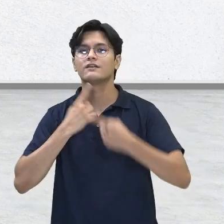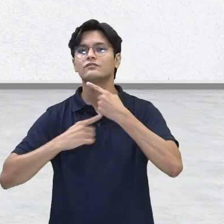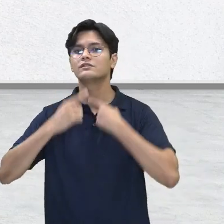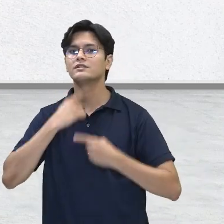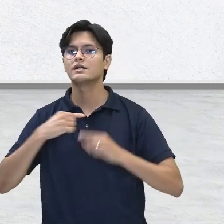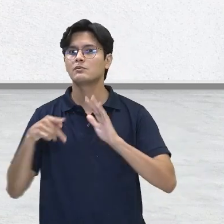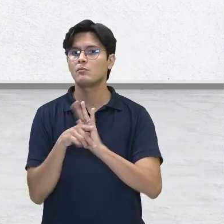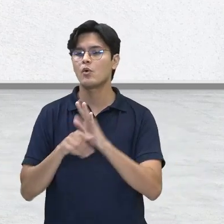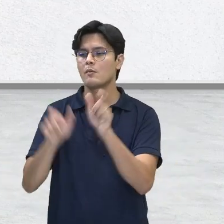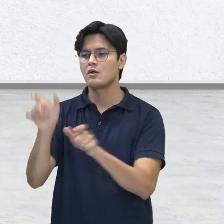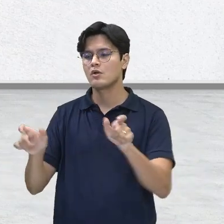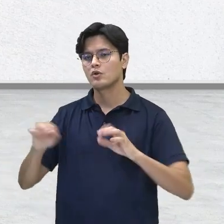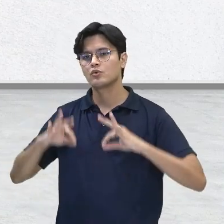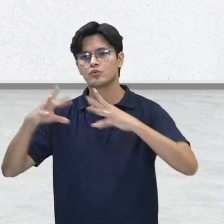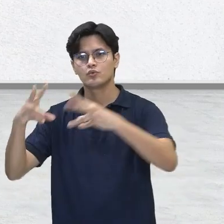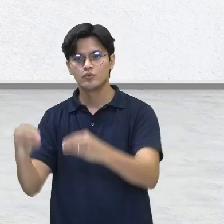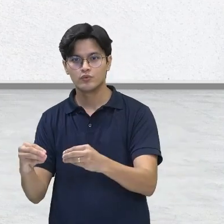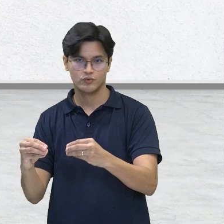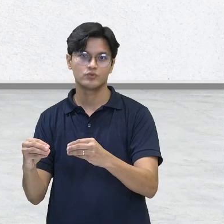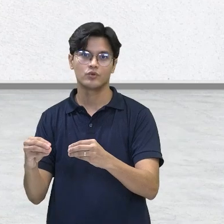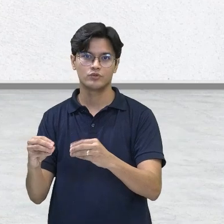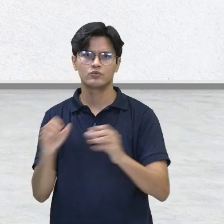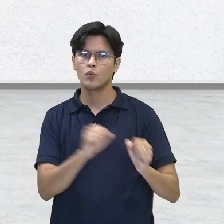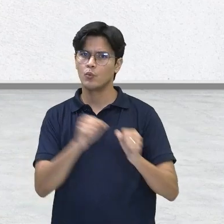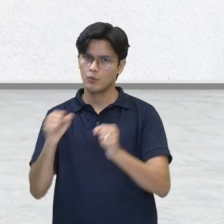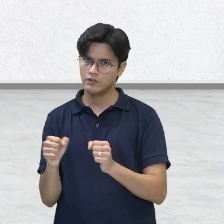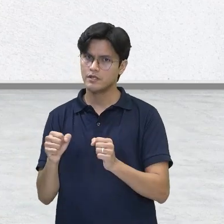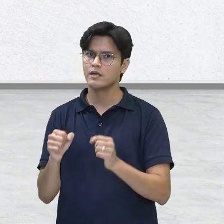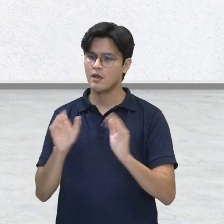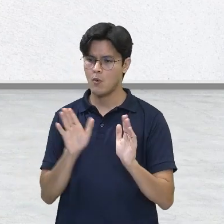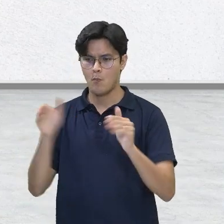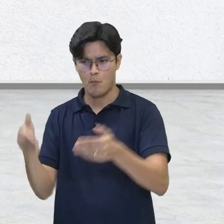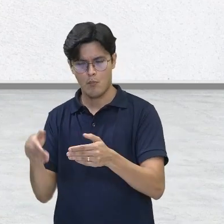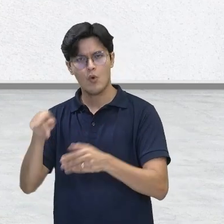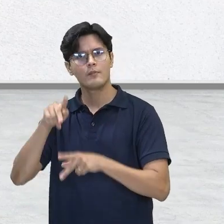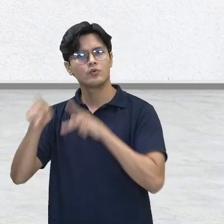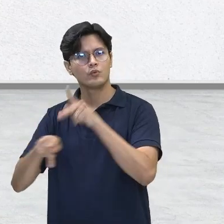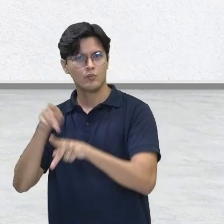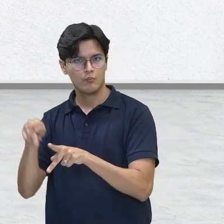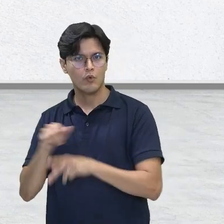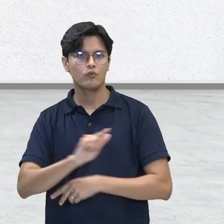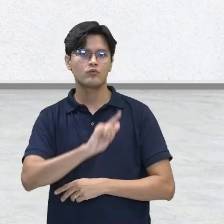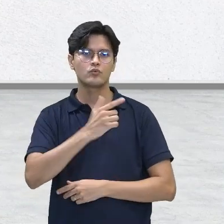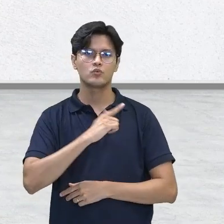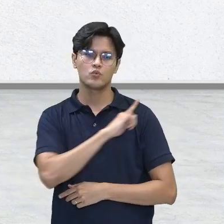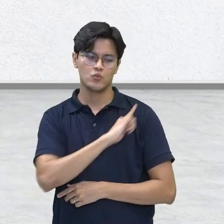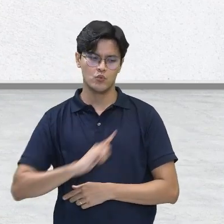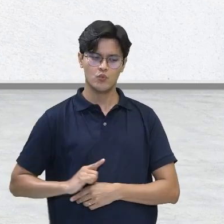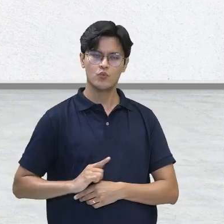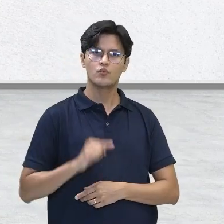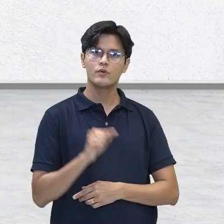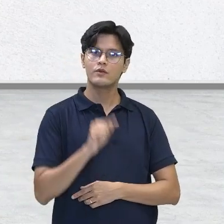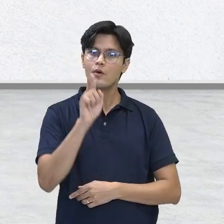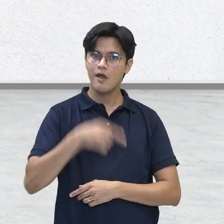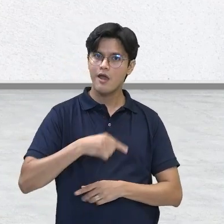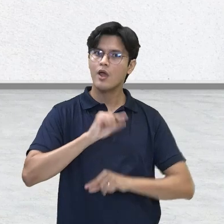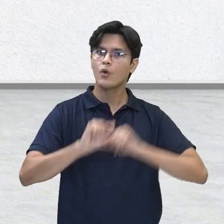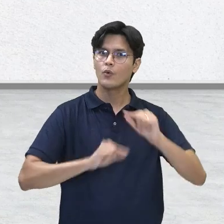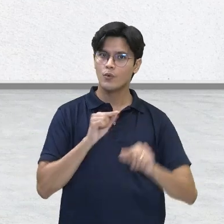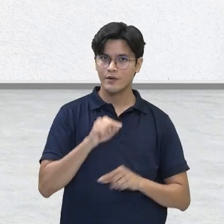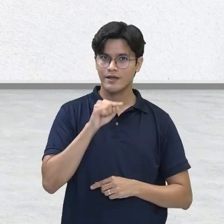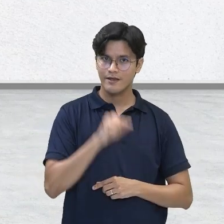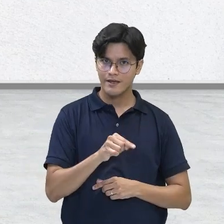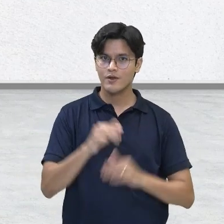cidadãos. A soberania pertence ao povo e o governo é apenas um executor da vontade